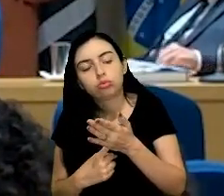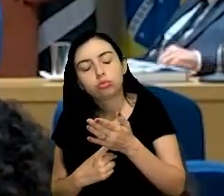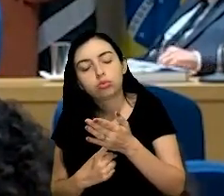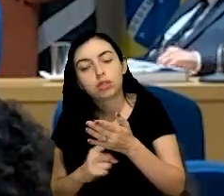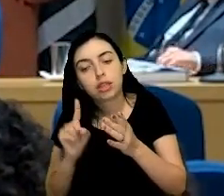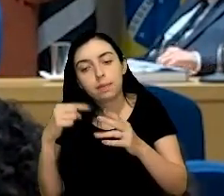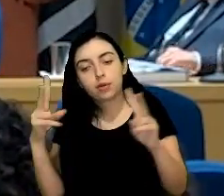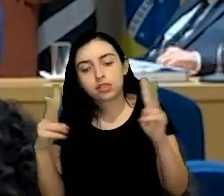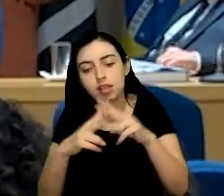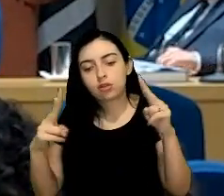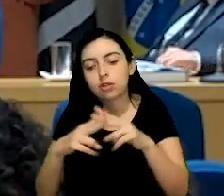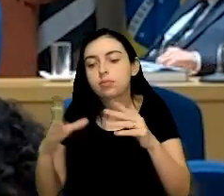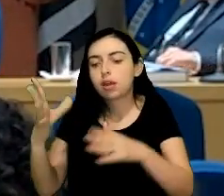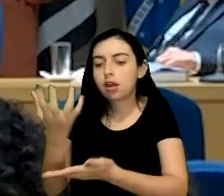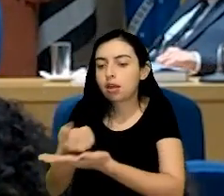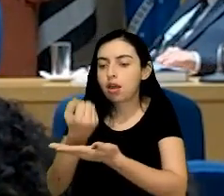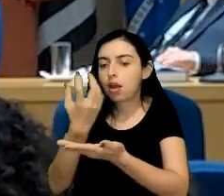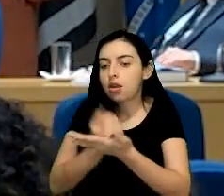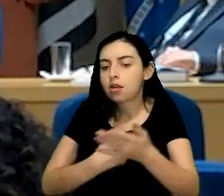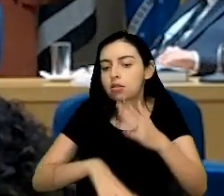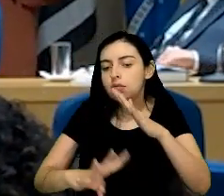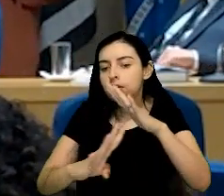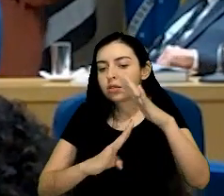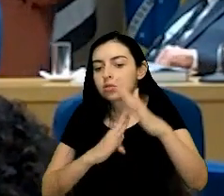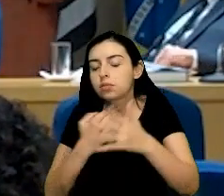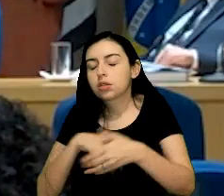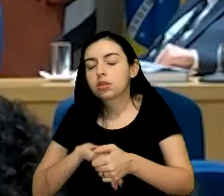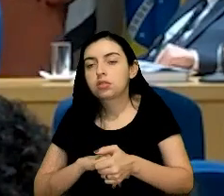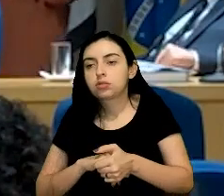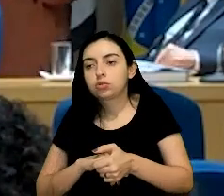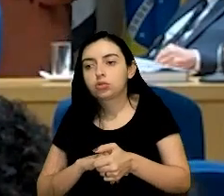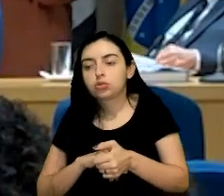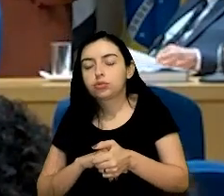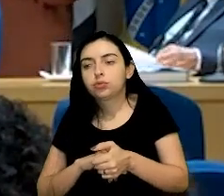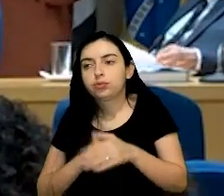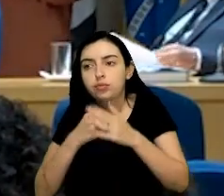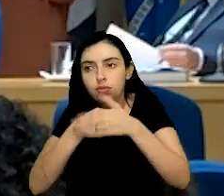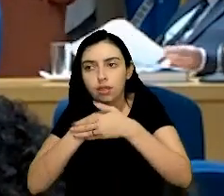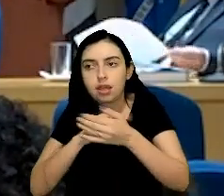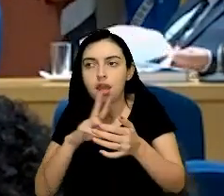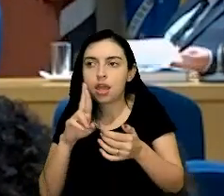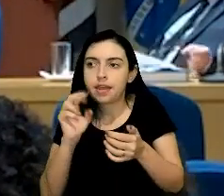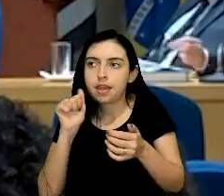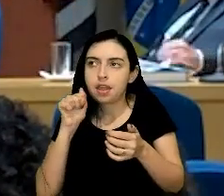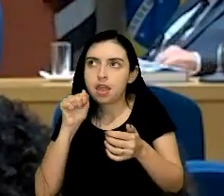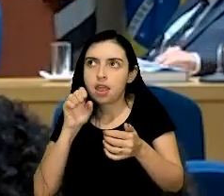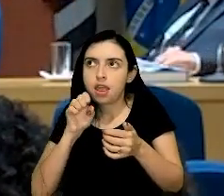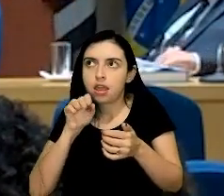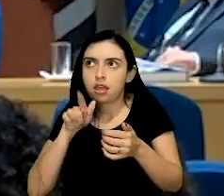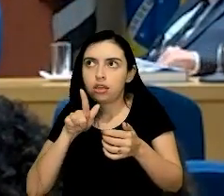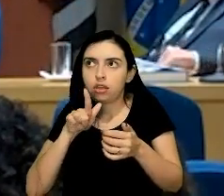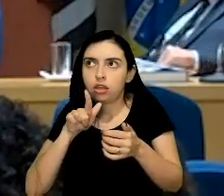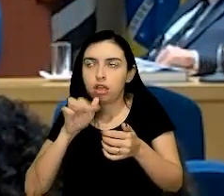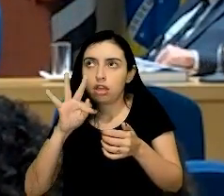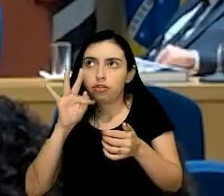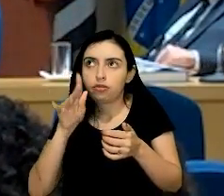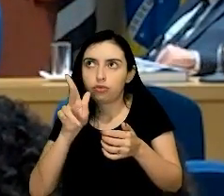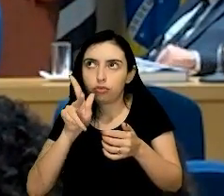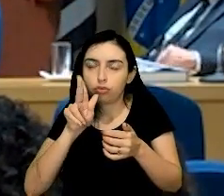de imigrantes refugiados. Então, a Convenção dos Refugiados do Brasil, ela obedece à Convenção das Nações Unidas